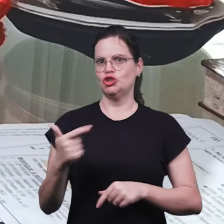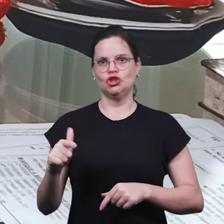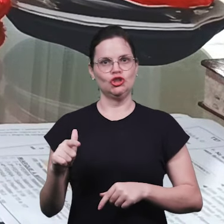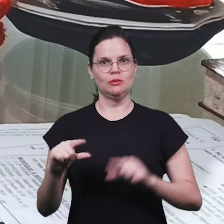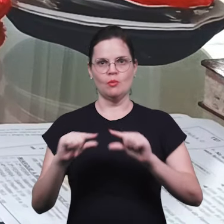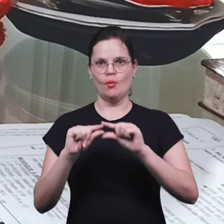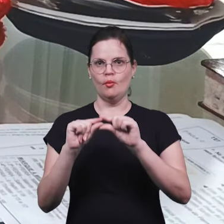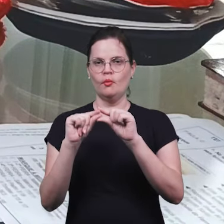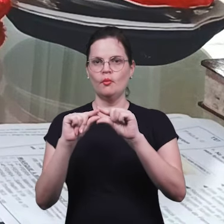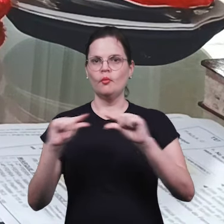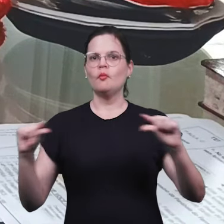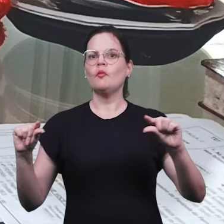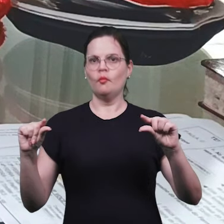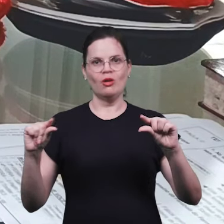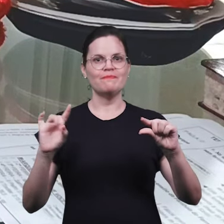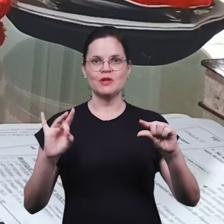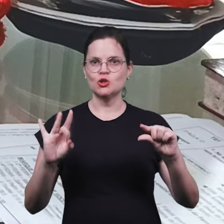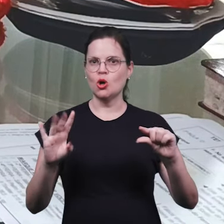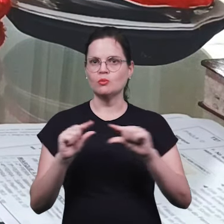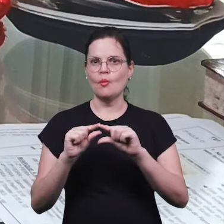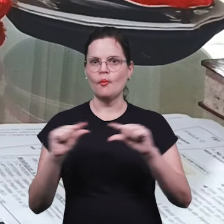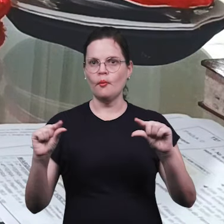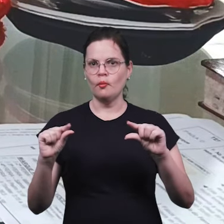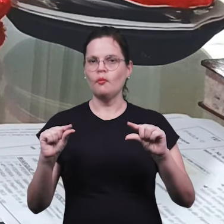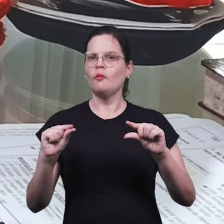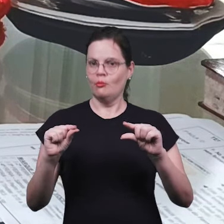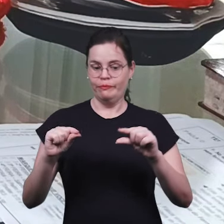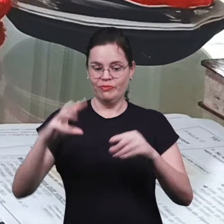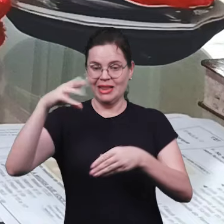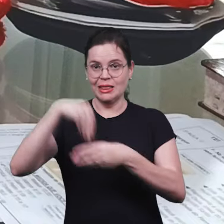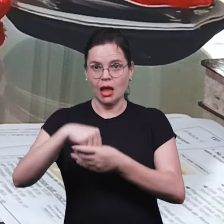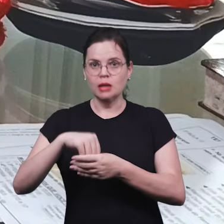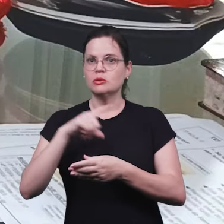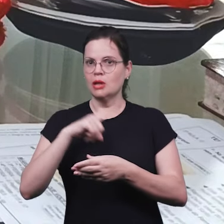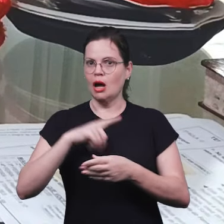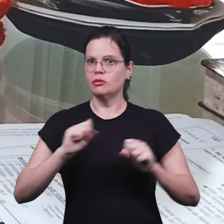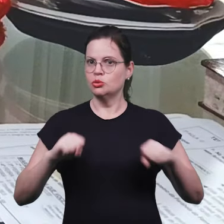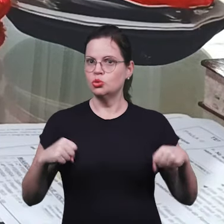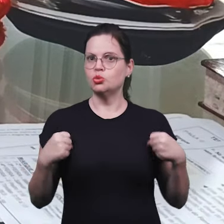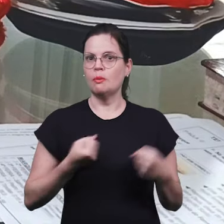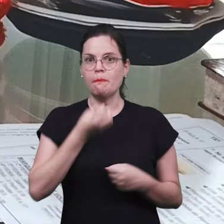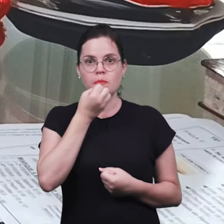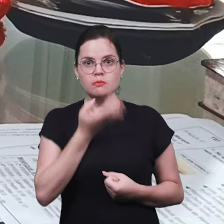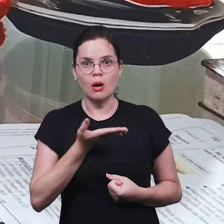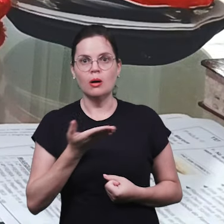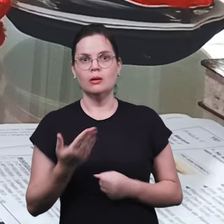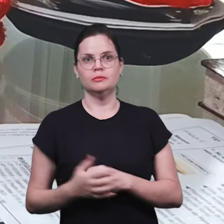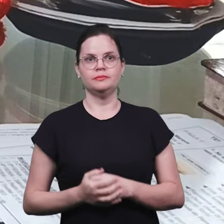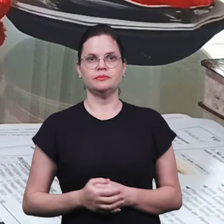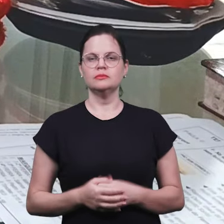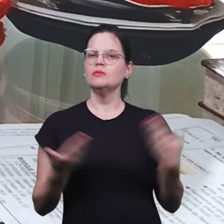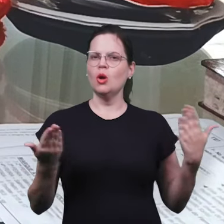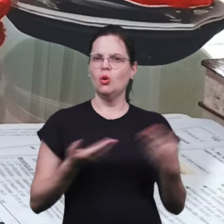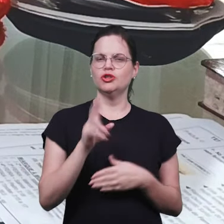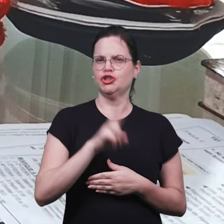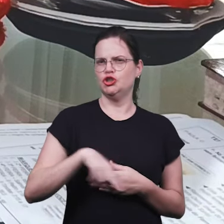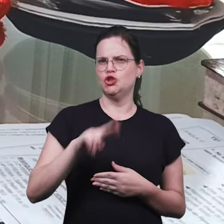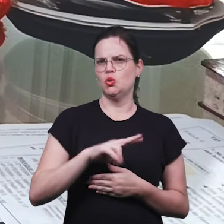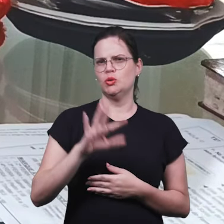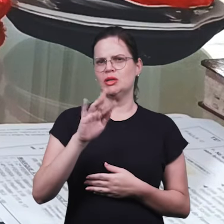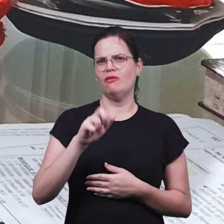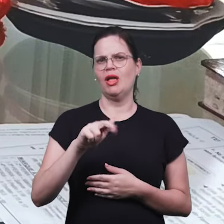pão, ele não gerava aquele crescimento artificial, mas ele sustentava. Ainda hoje, as pessoas usam fermento.